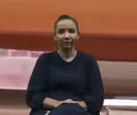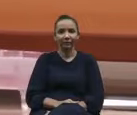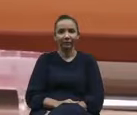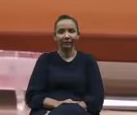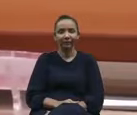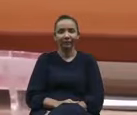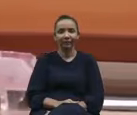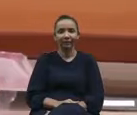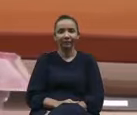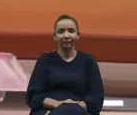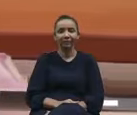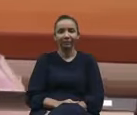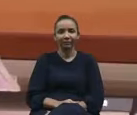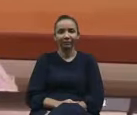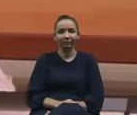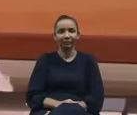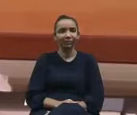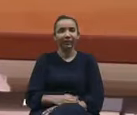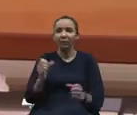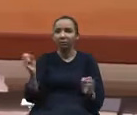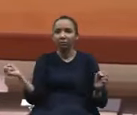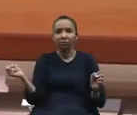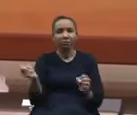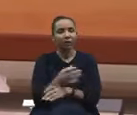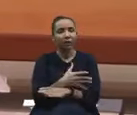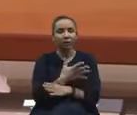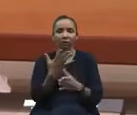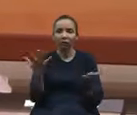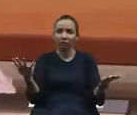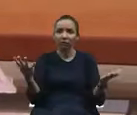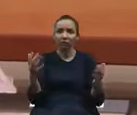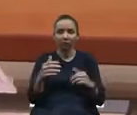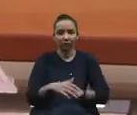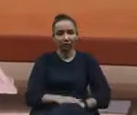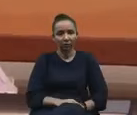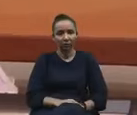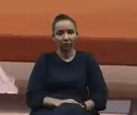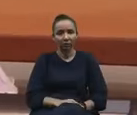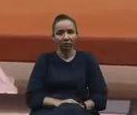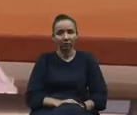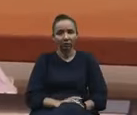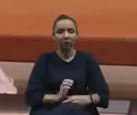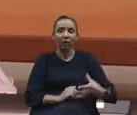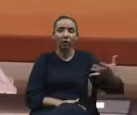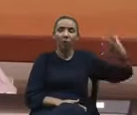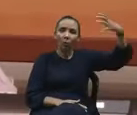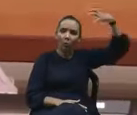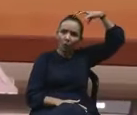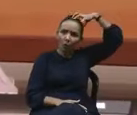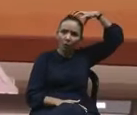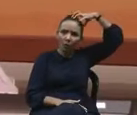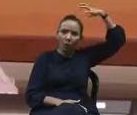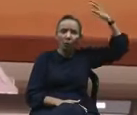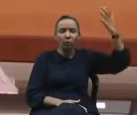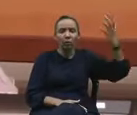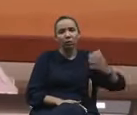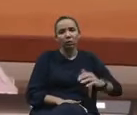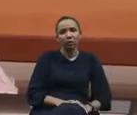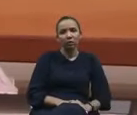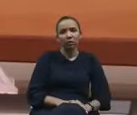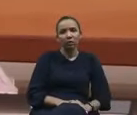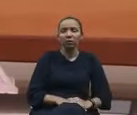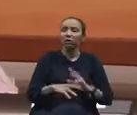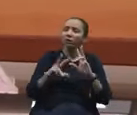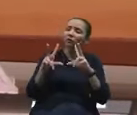aí pronto eu vou te dar presente eu vou te colocar tu vai ser o terceiro aí Ele olhou para ele dis os